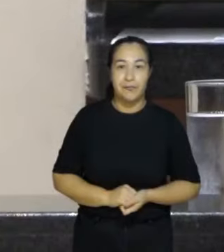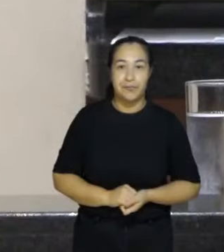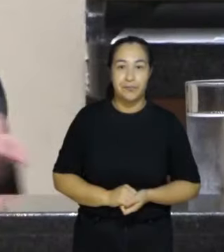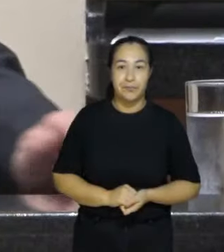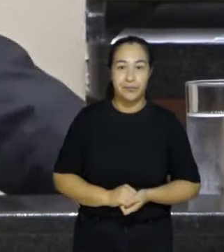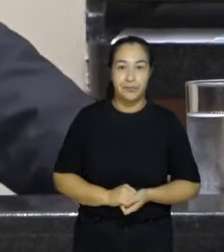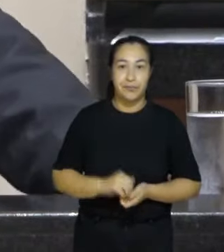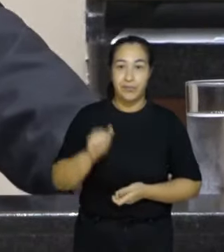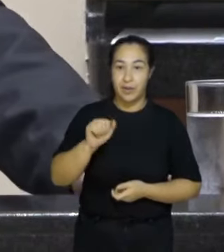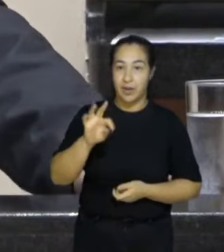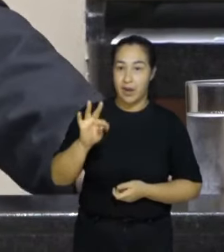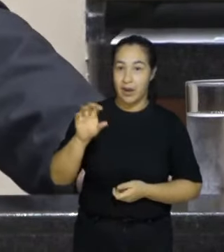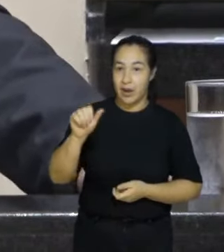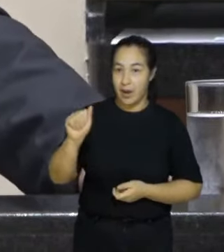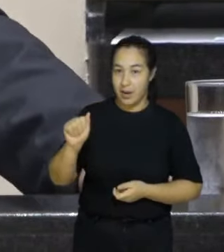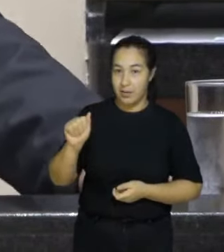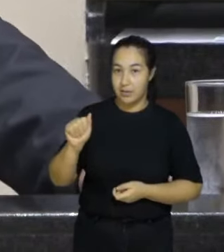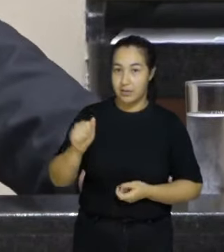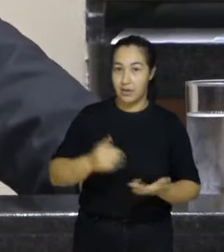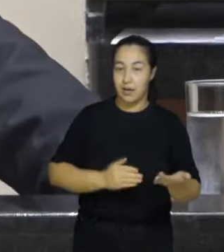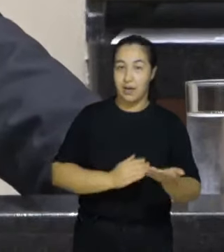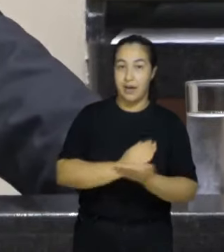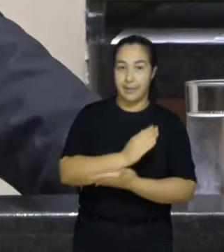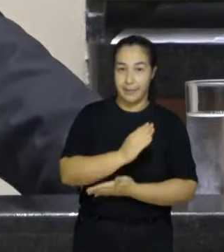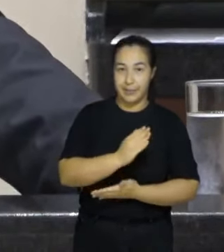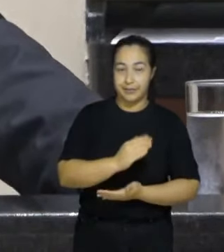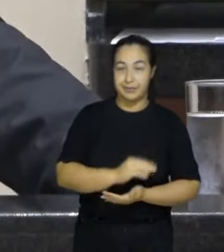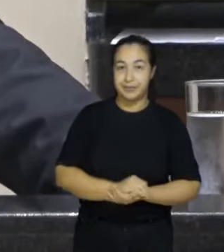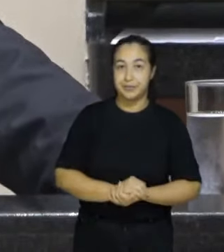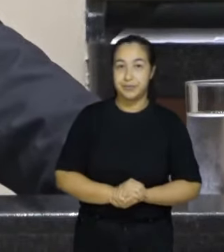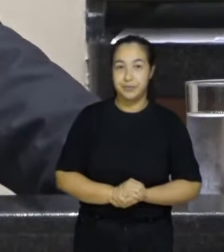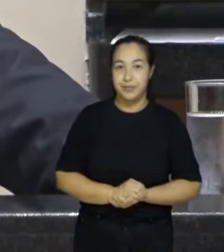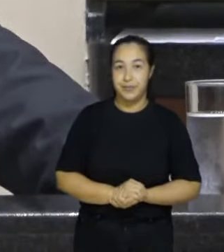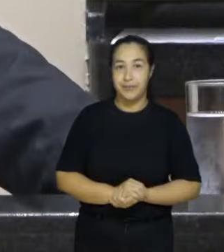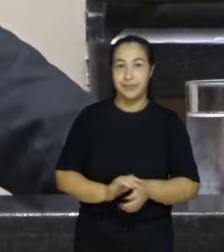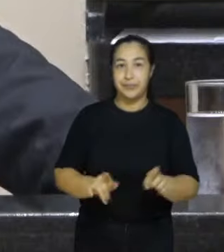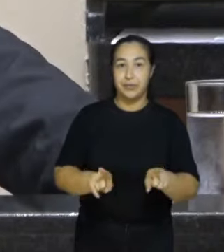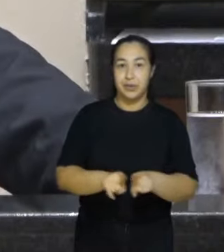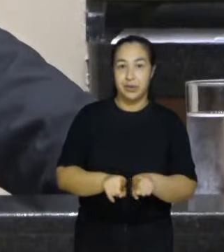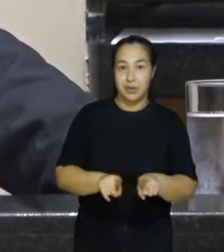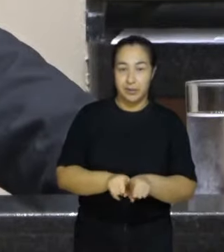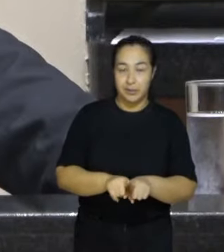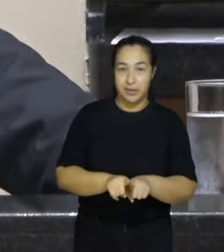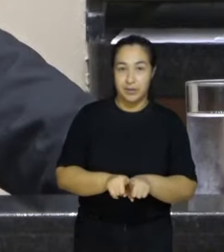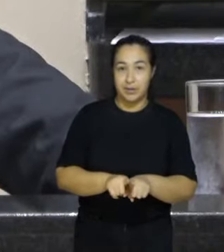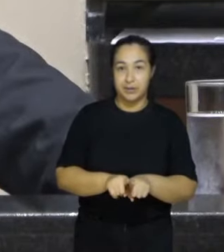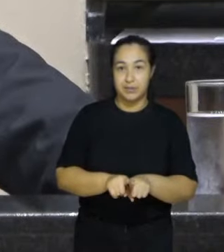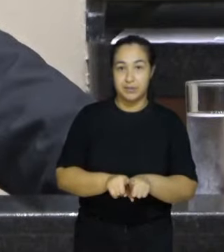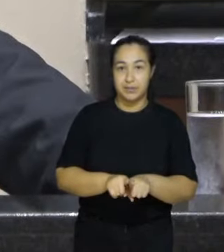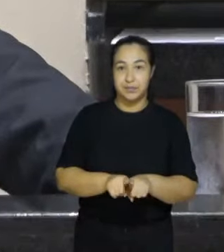ata por aprovada e, ao mesmo tempo, também